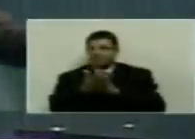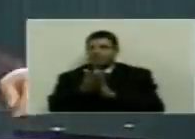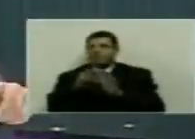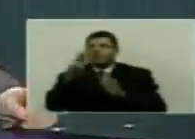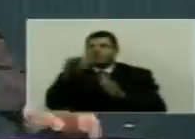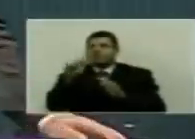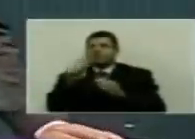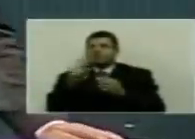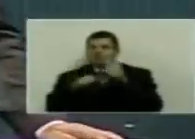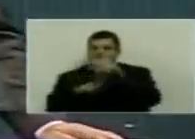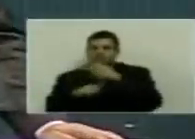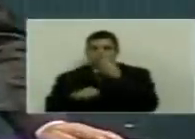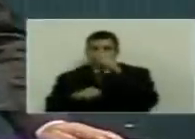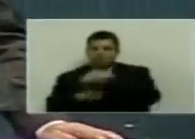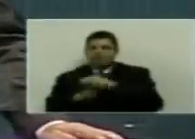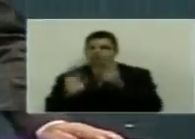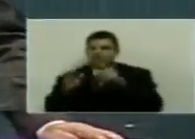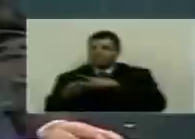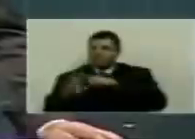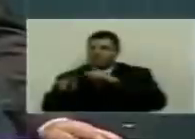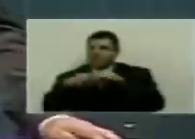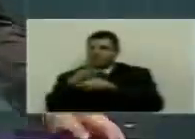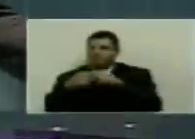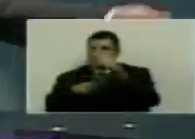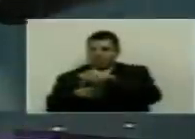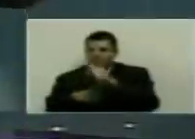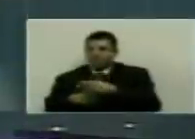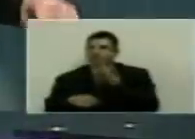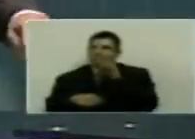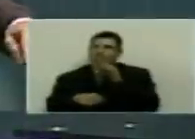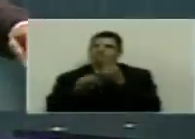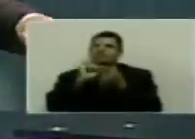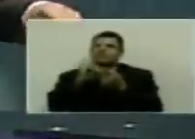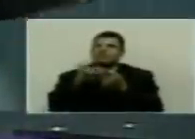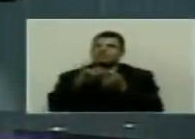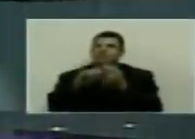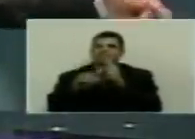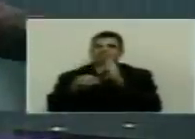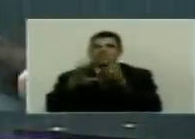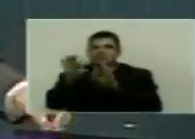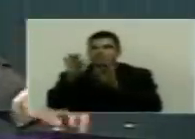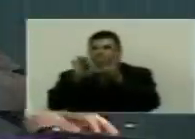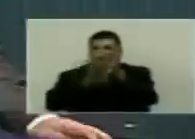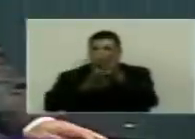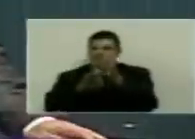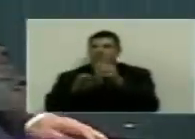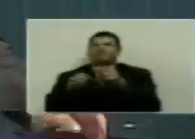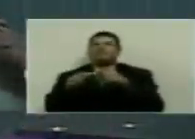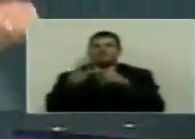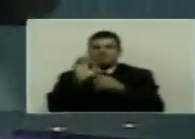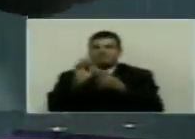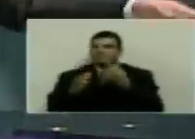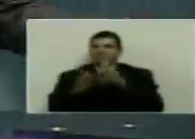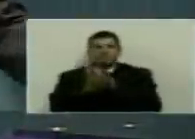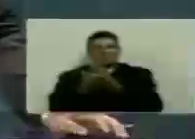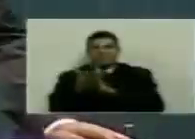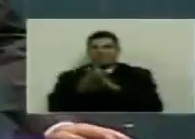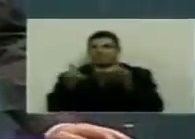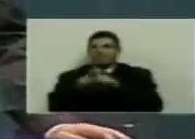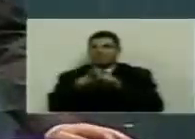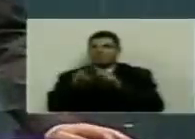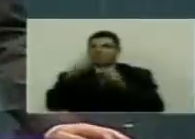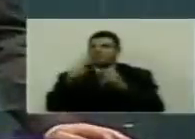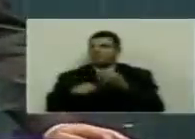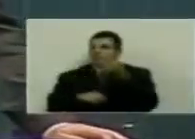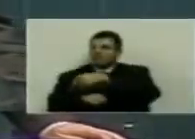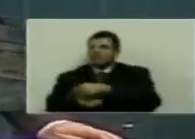apareceu aqui. Nós já tivemos um outro que veio aqui e disse que se não resolvesse ia rasgar o diploma dele. Não resolveu e também nunca mais